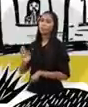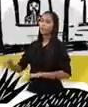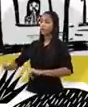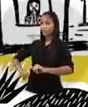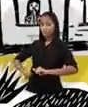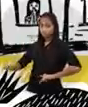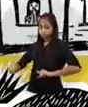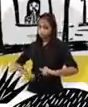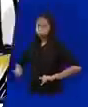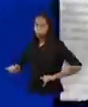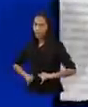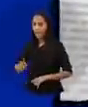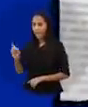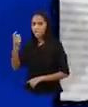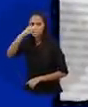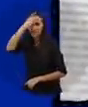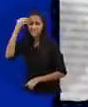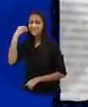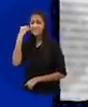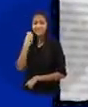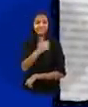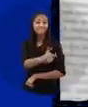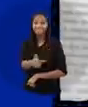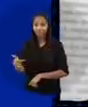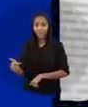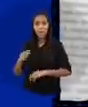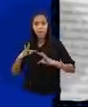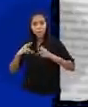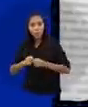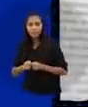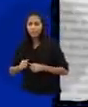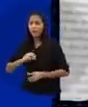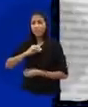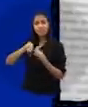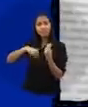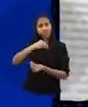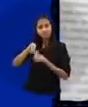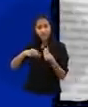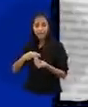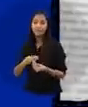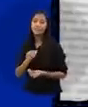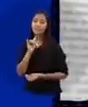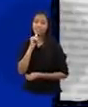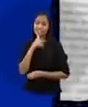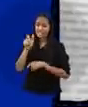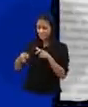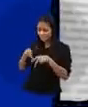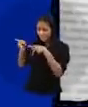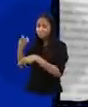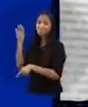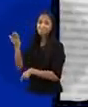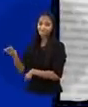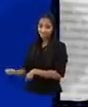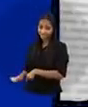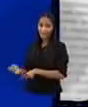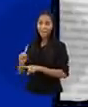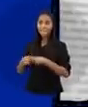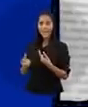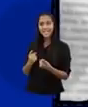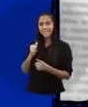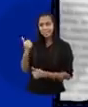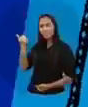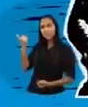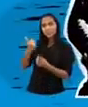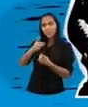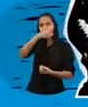A cidade sofreu demais com gente inexperiente. Tudo ficou bagunçado para a tristeza da gente.